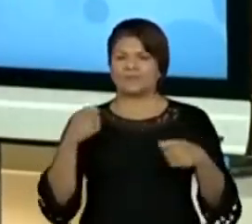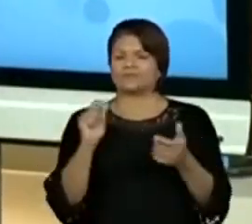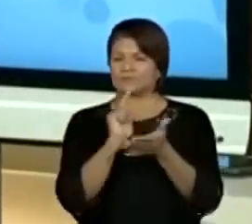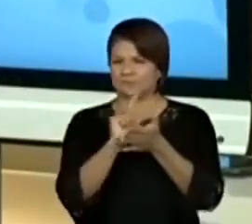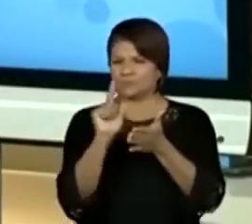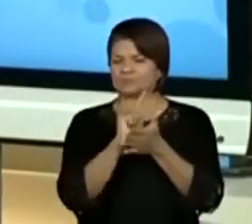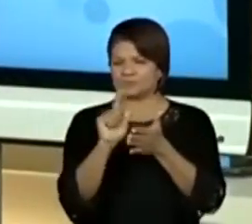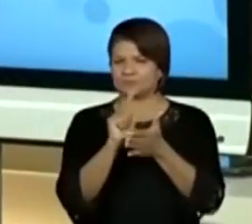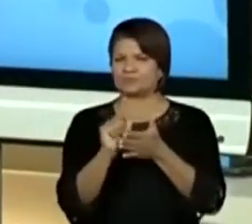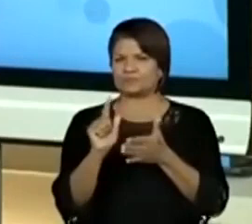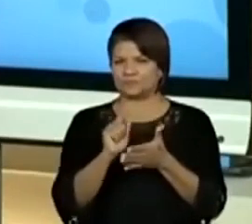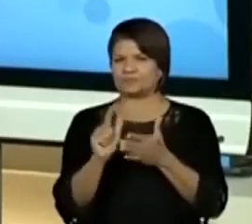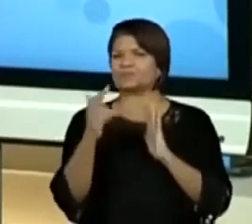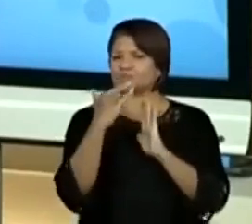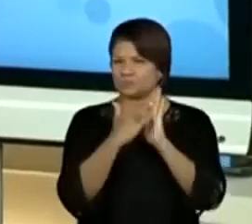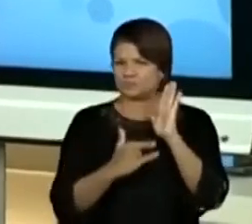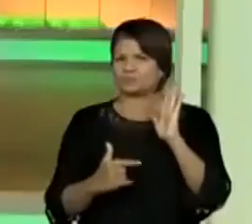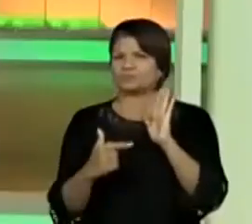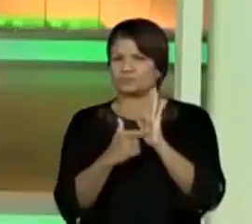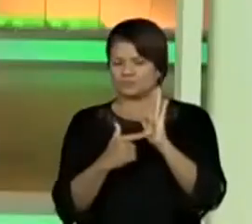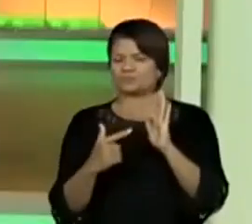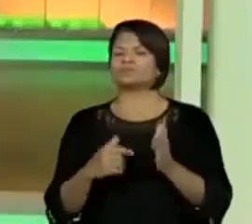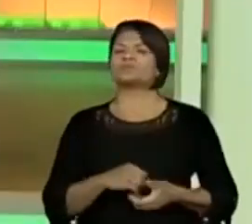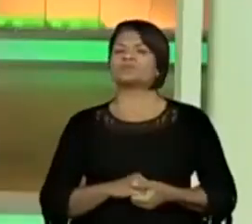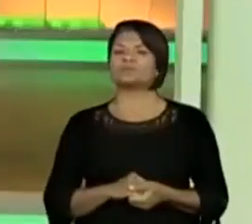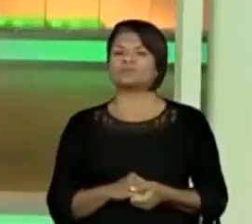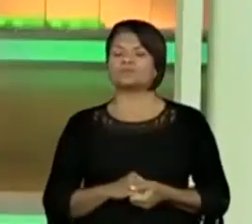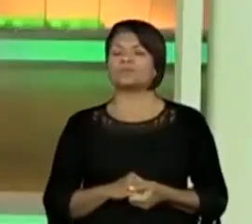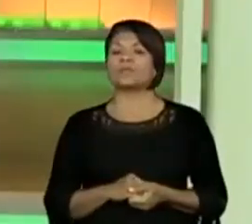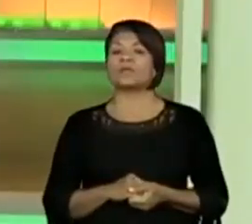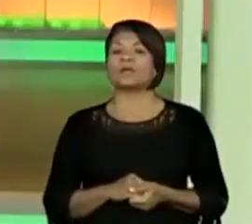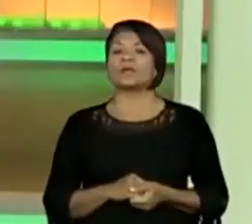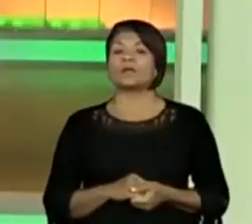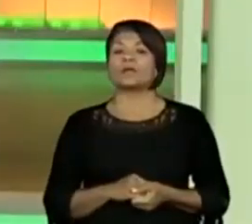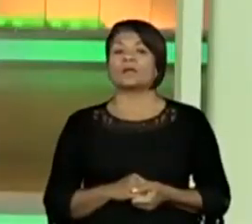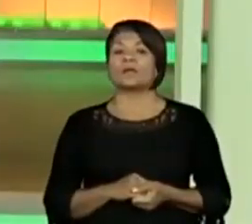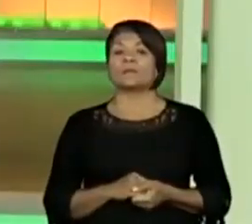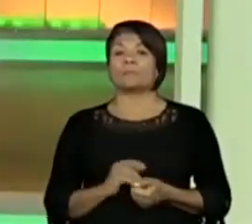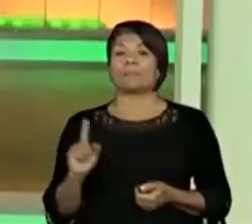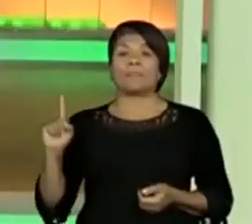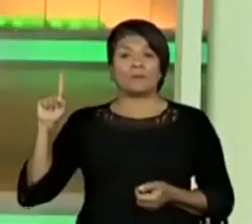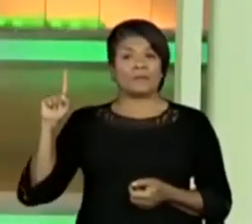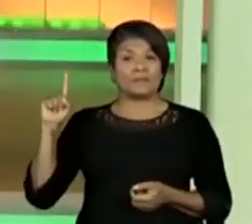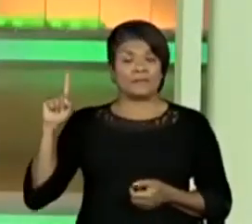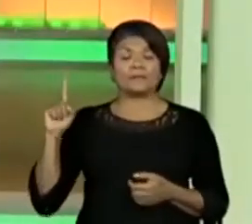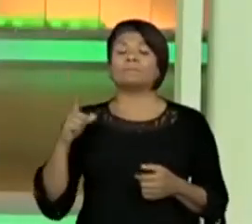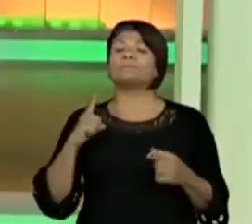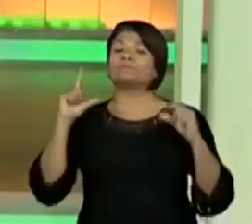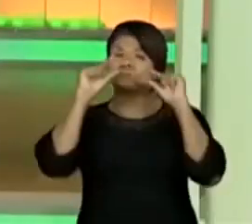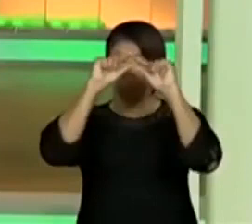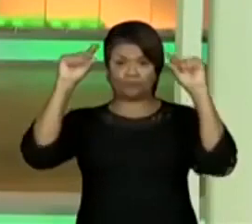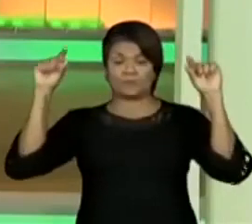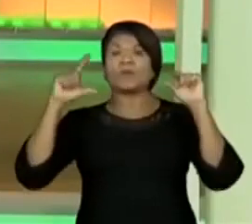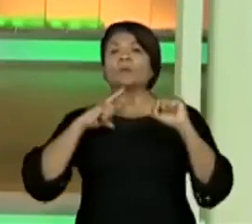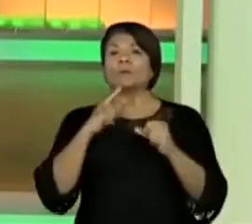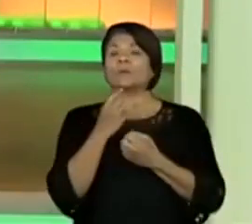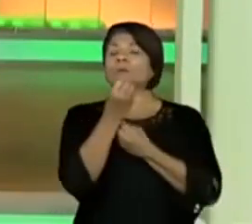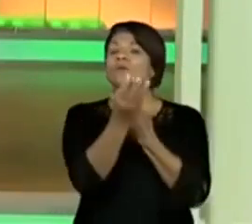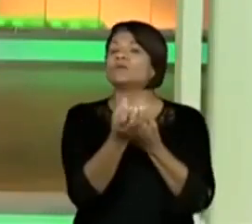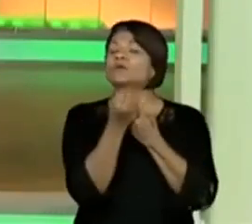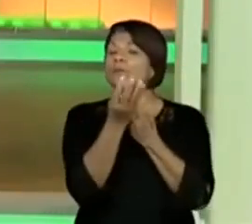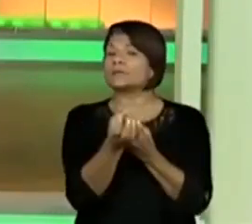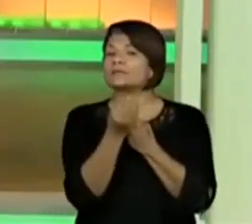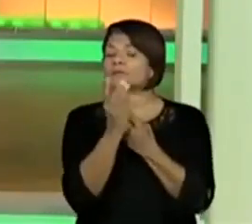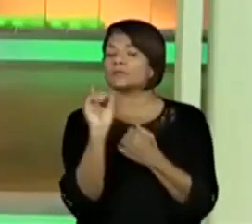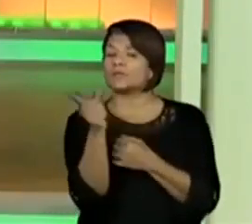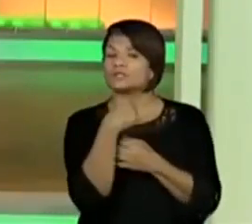gênero da notícia do texto jornalístico. Ali ele está trazendo uma informação para que a gente possa ter um